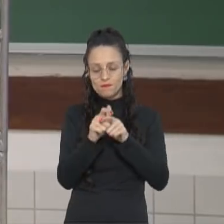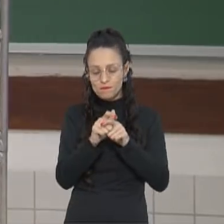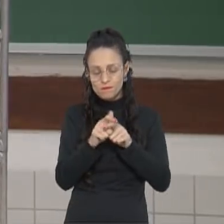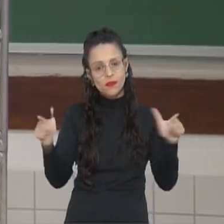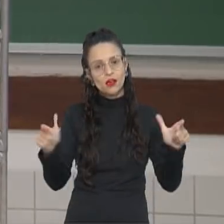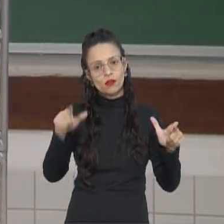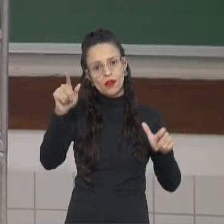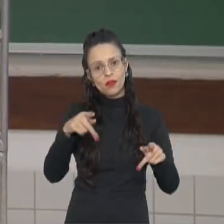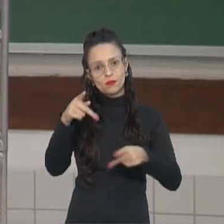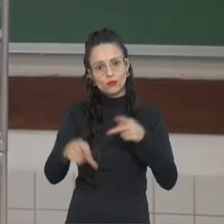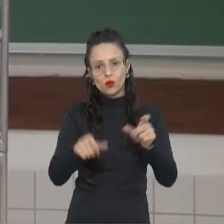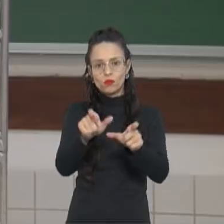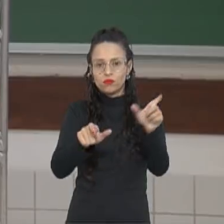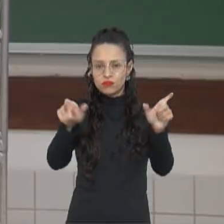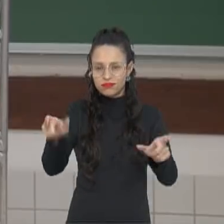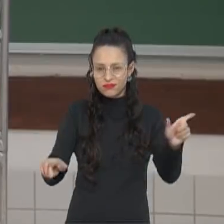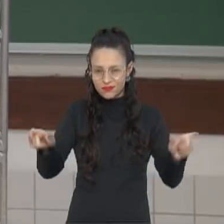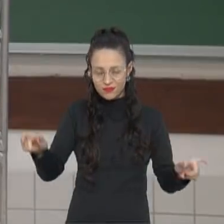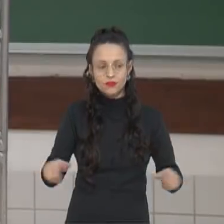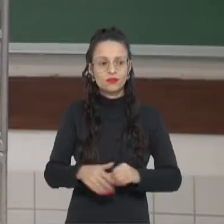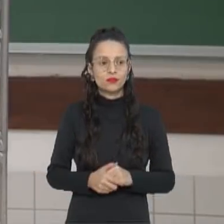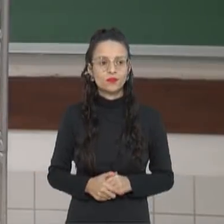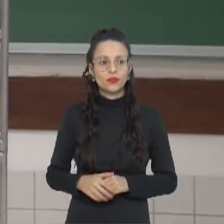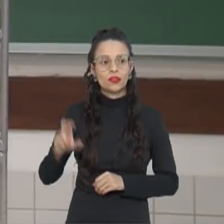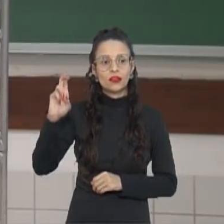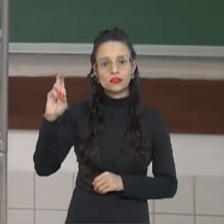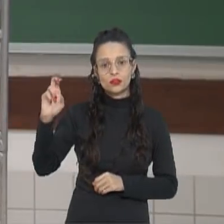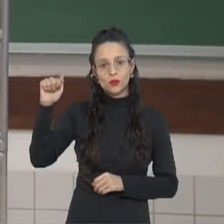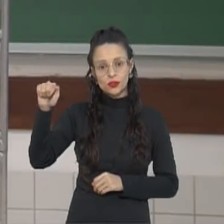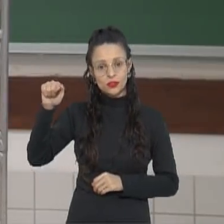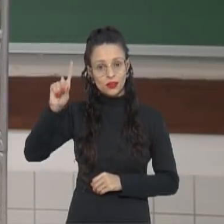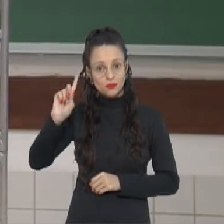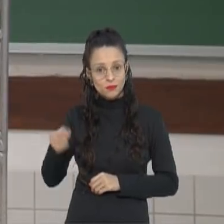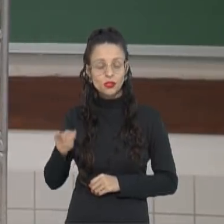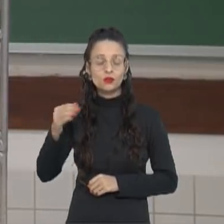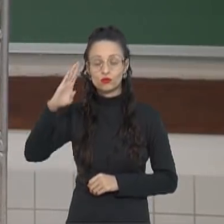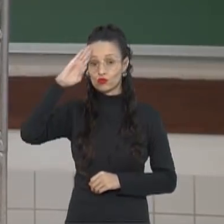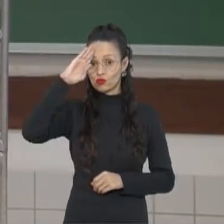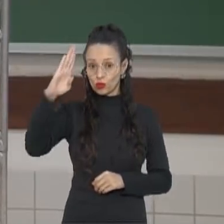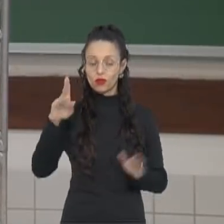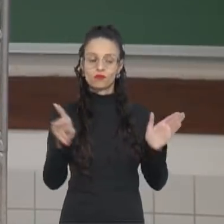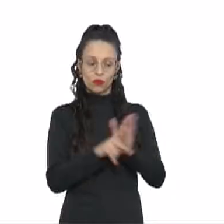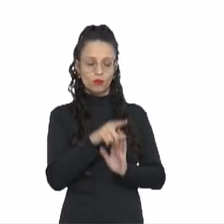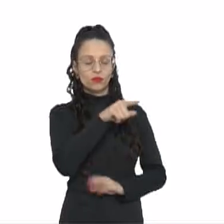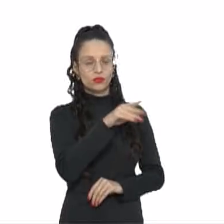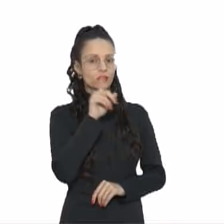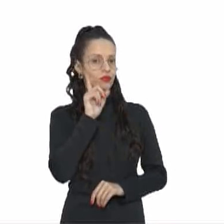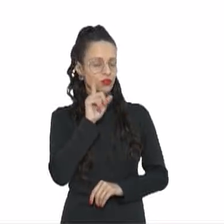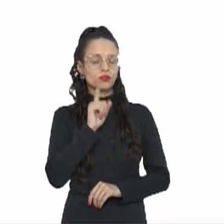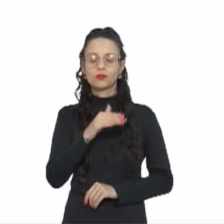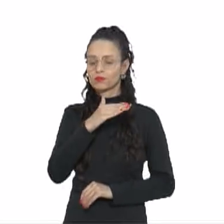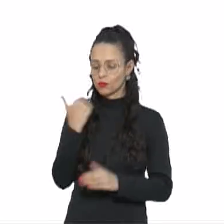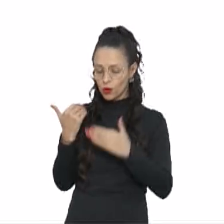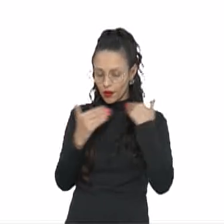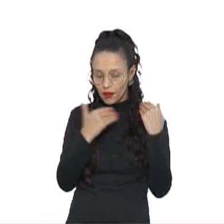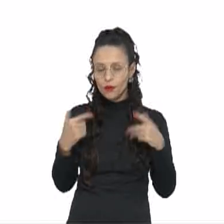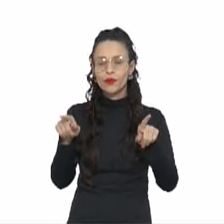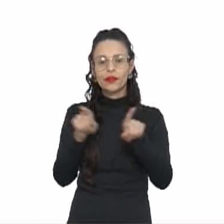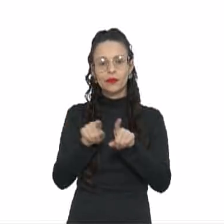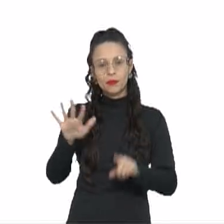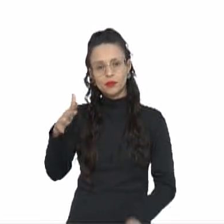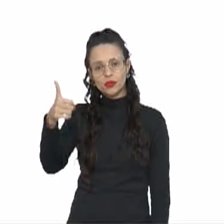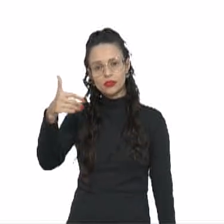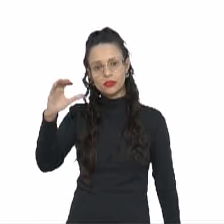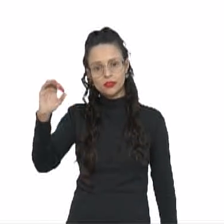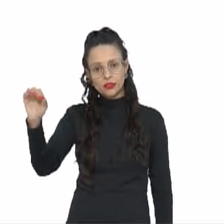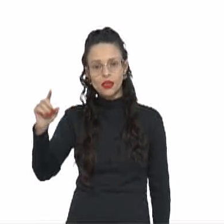maioria civis. 57 mil soldados dos Estados Unidos morreram e cerca de 100 mil